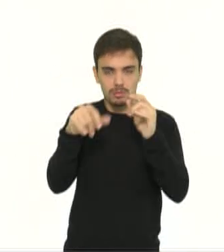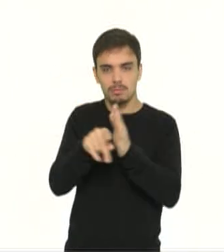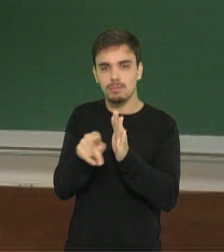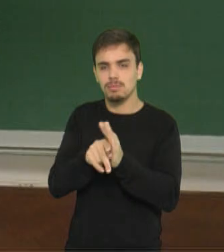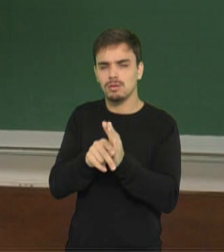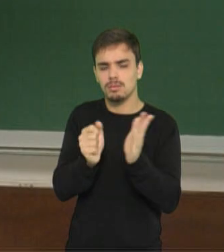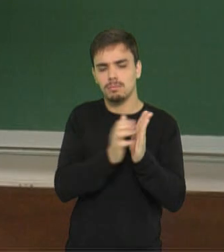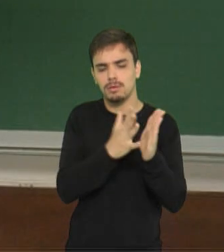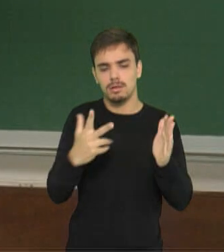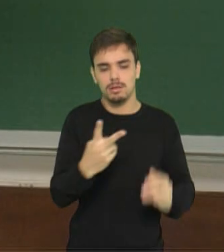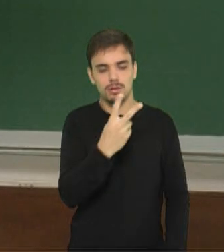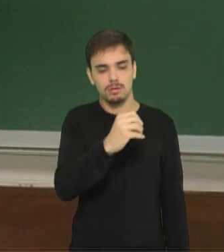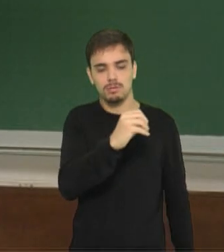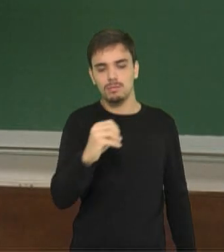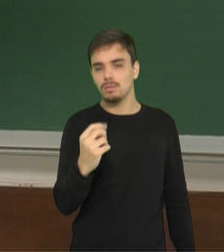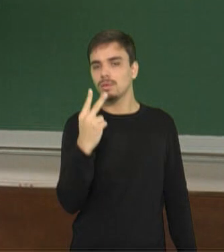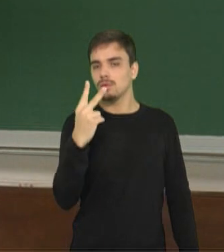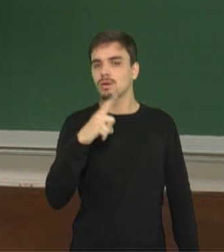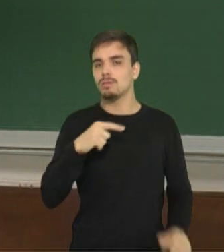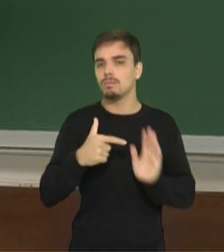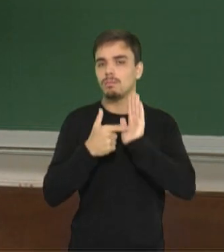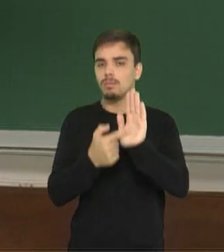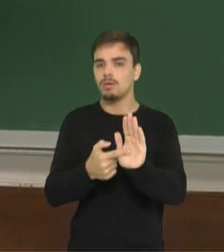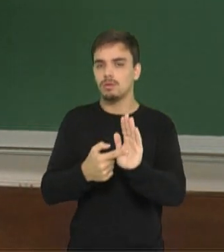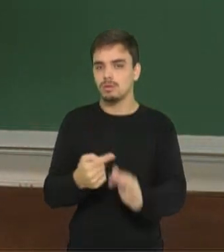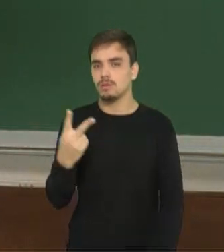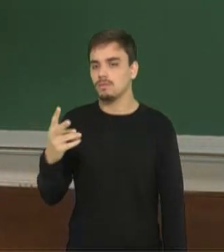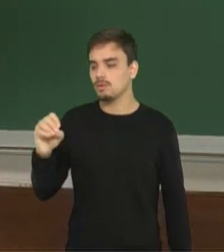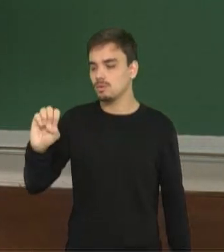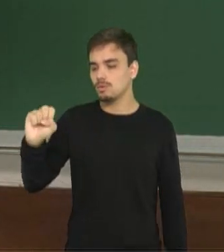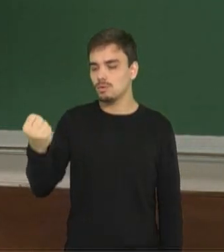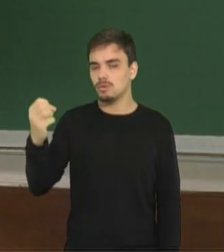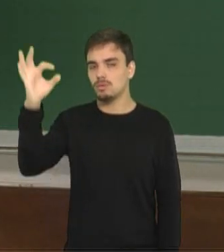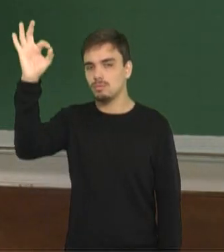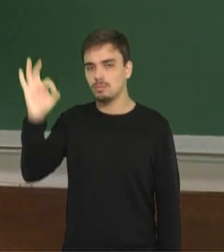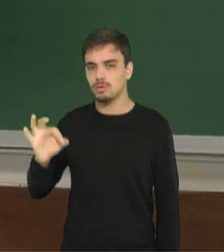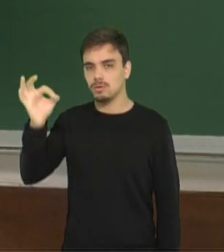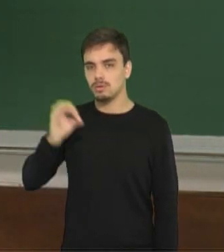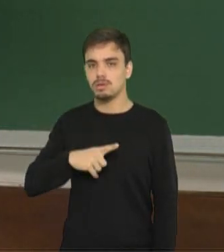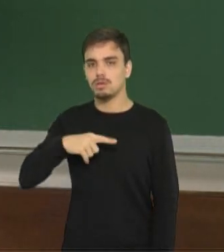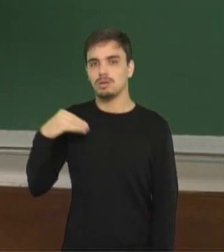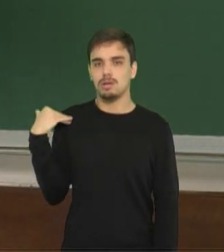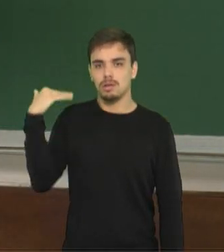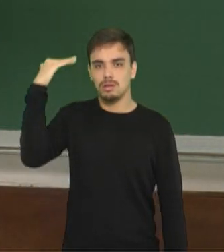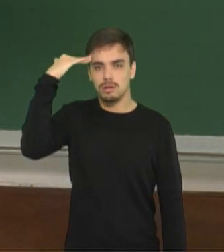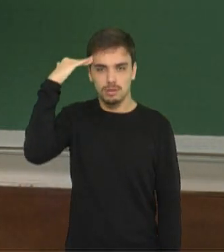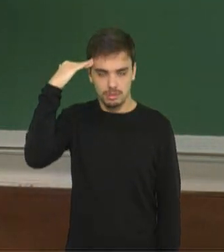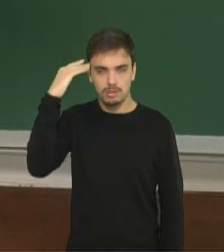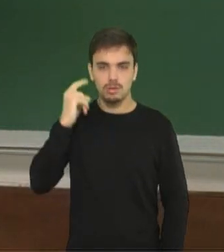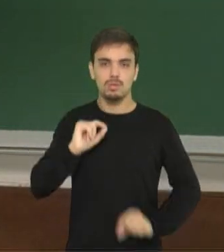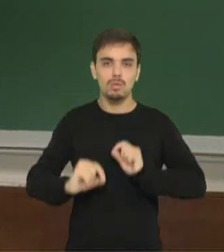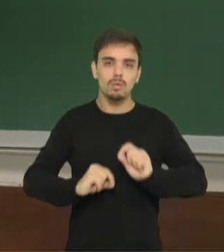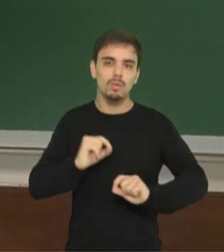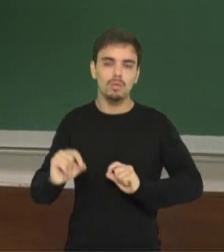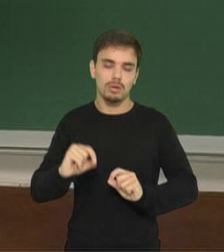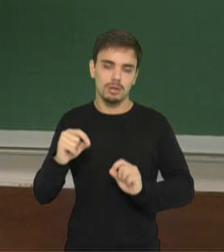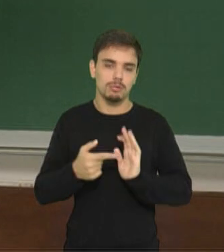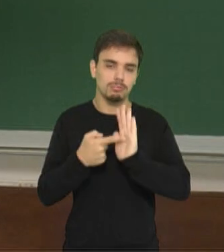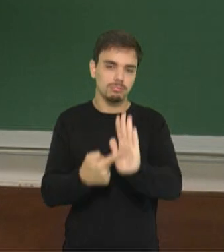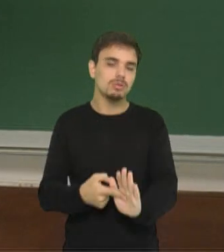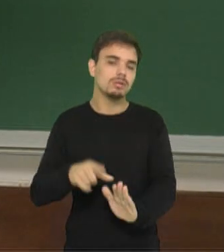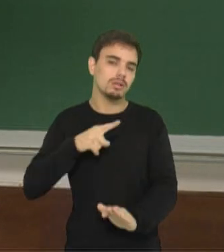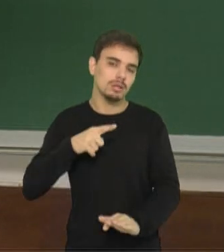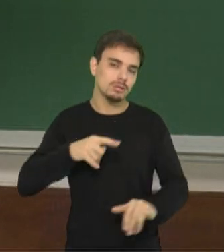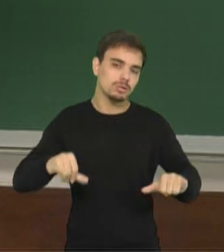desde 2002, eles mostram que, em média, 28% dos adolescentes retrataram que estão